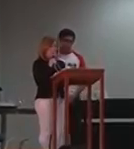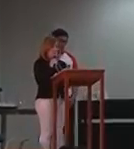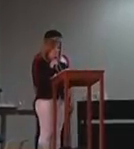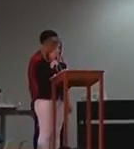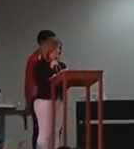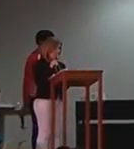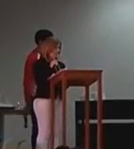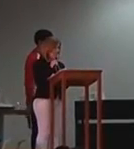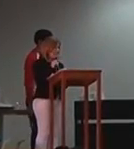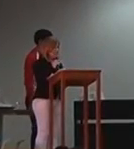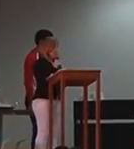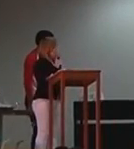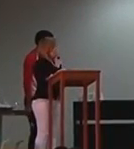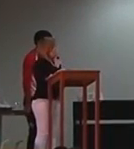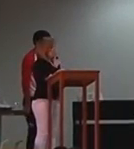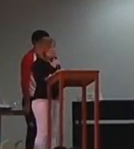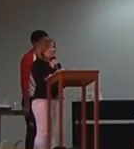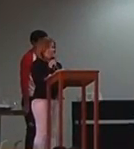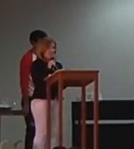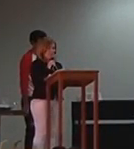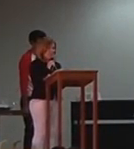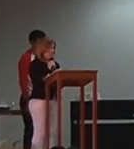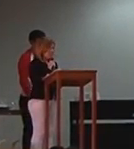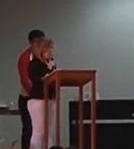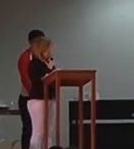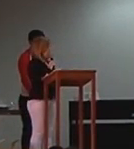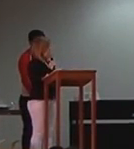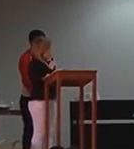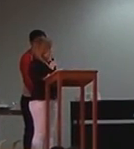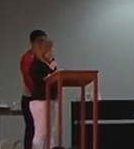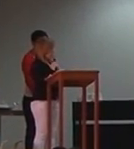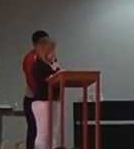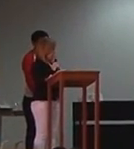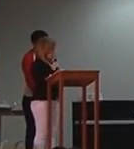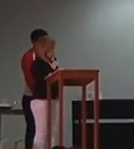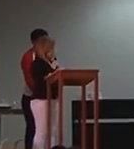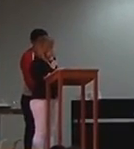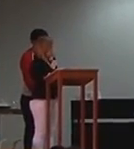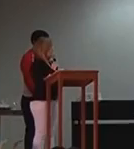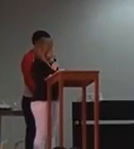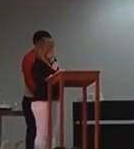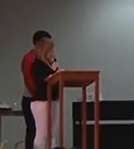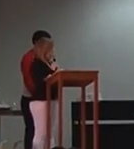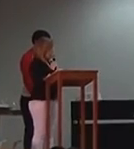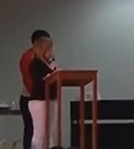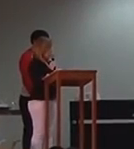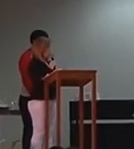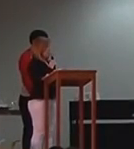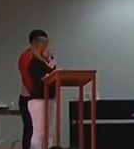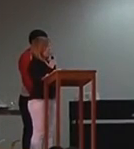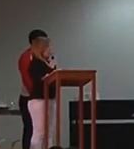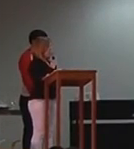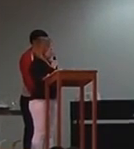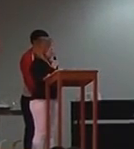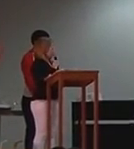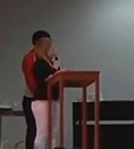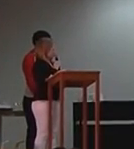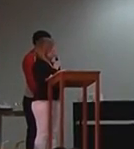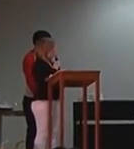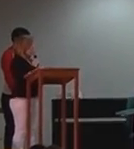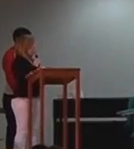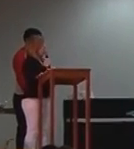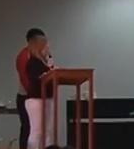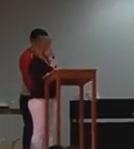Professor Marcos, obrigada. Gostaria de externar meus agradecimentos a todos os candidatos e a forma